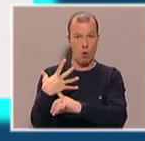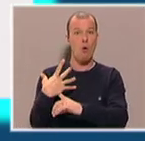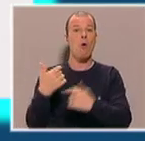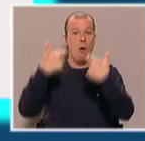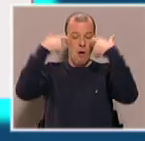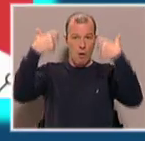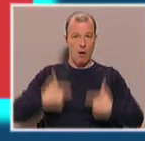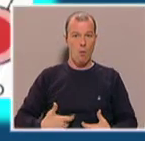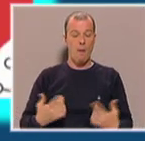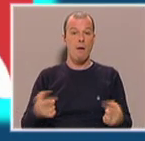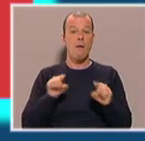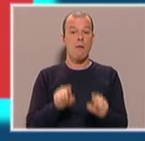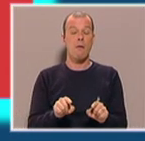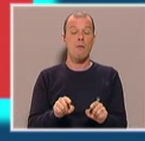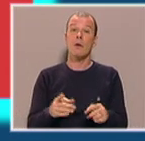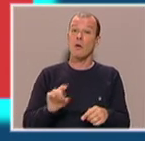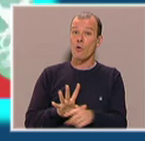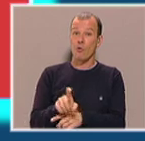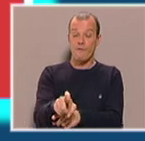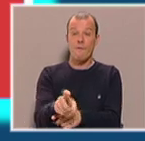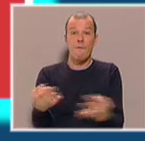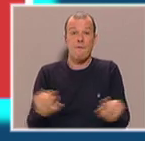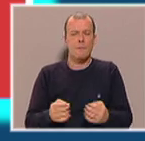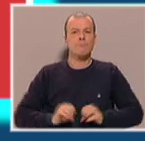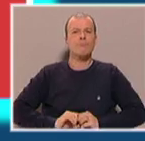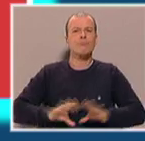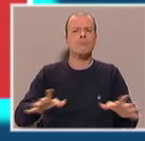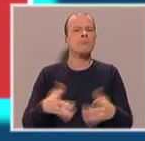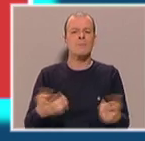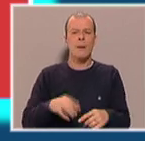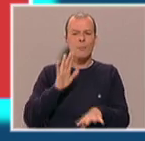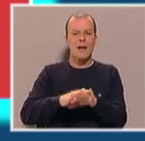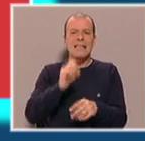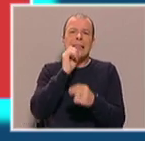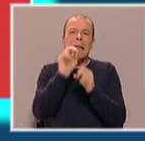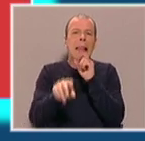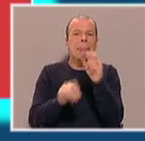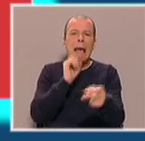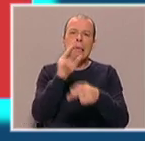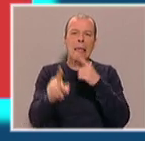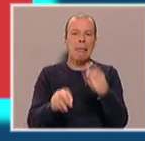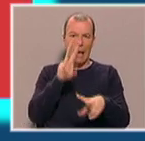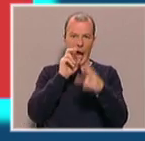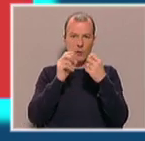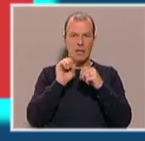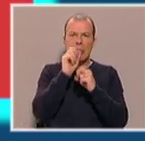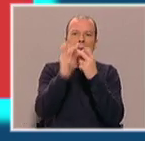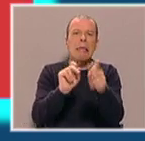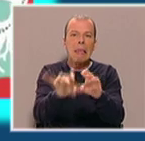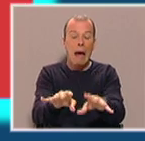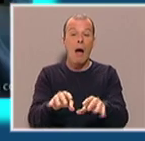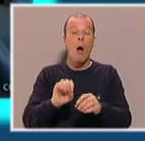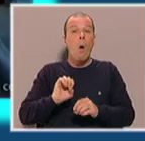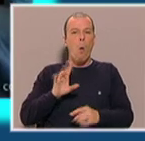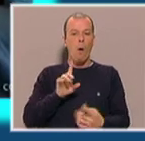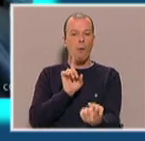patogénico aos humanos. O coronavírus transmite-se por via de gotículas através das vias respiratórias, ou